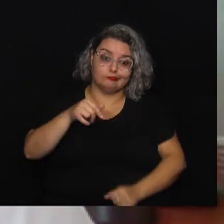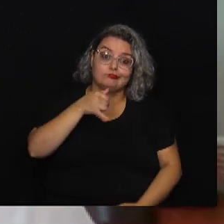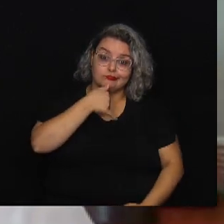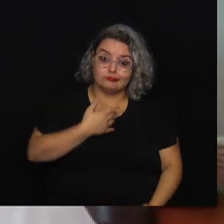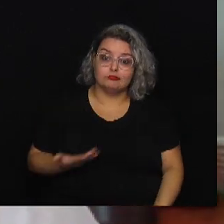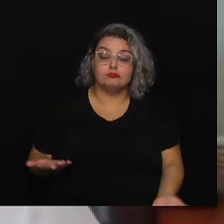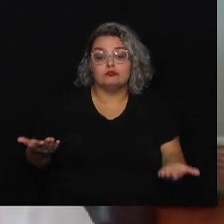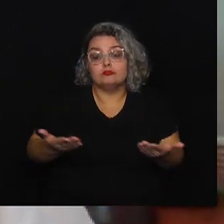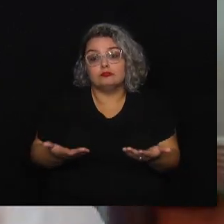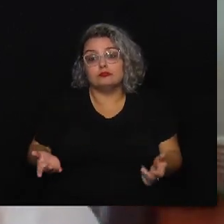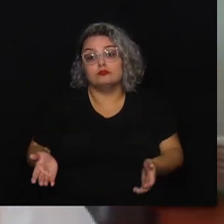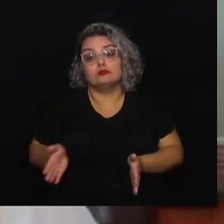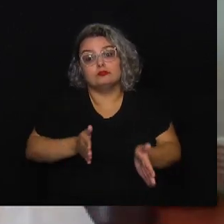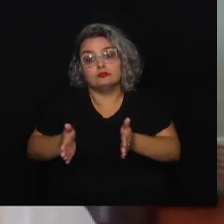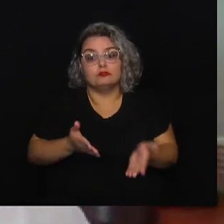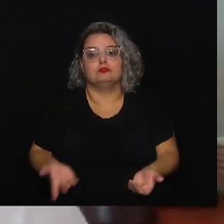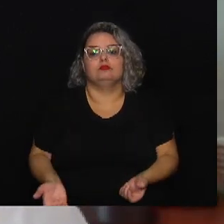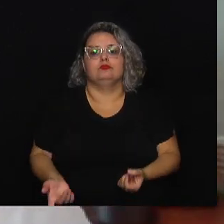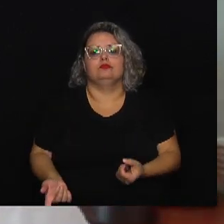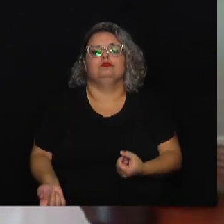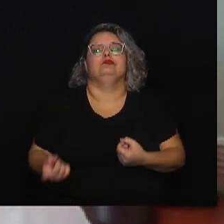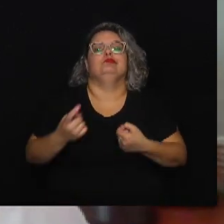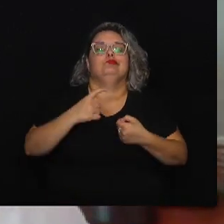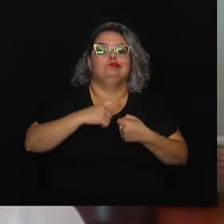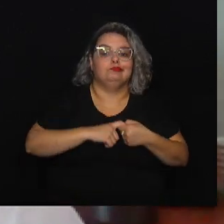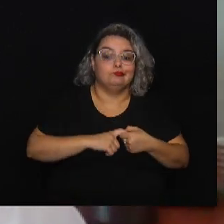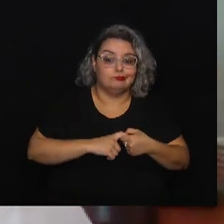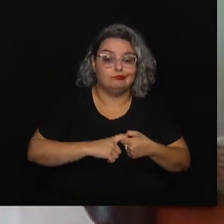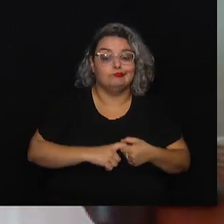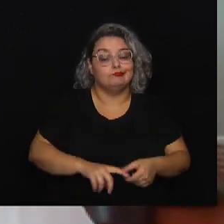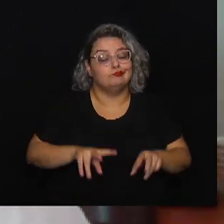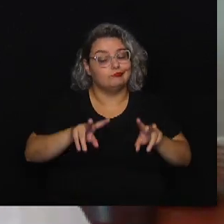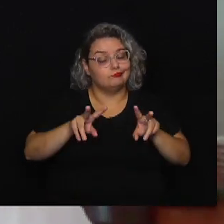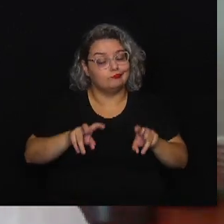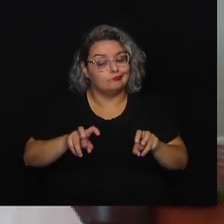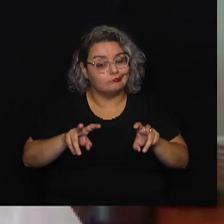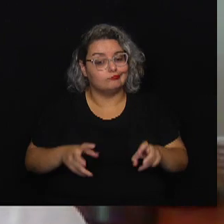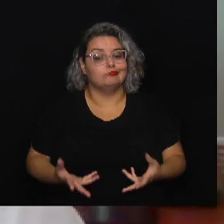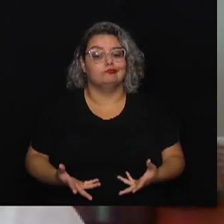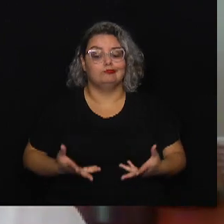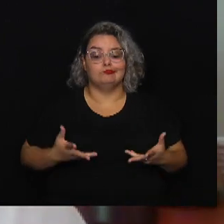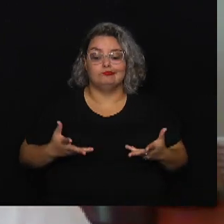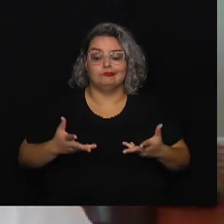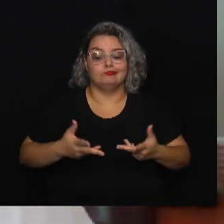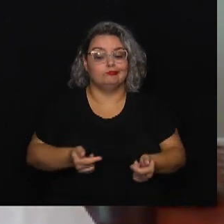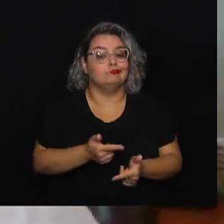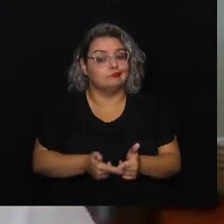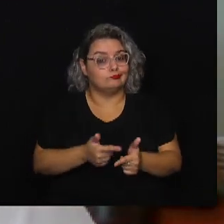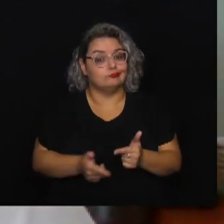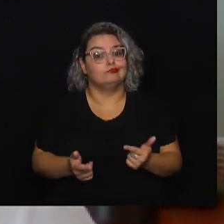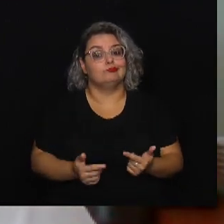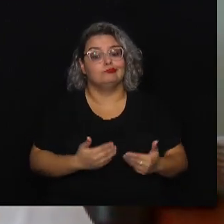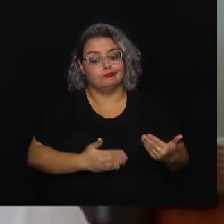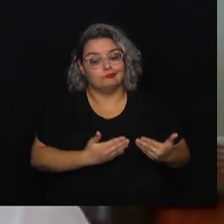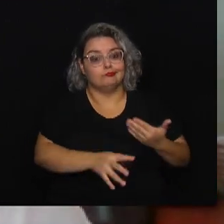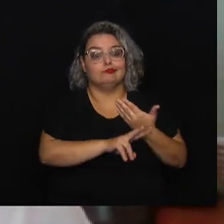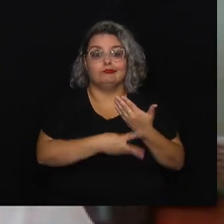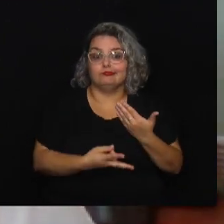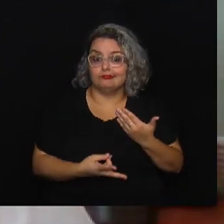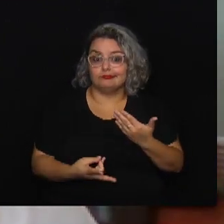gente viver a ressaca de tudo isso, né? E os efeitos não são pequenos, né?